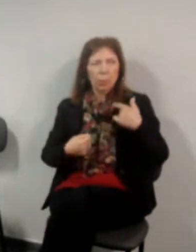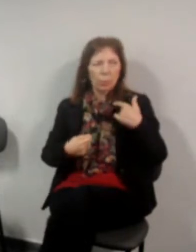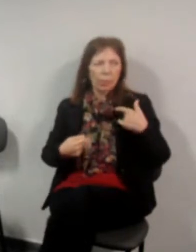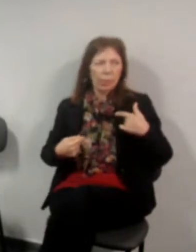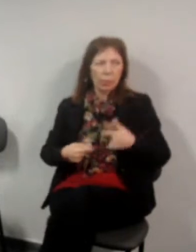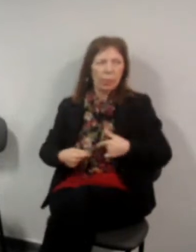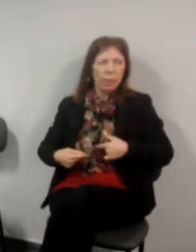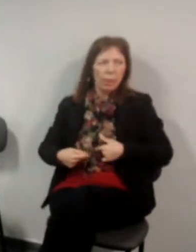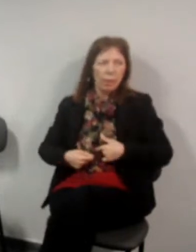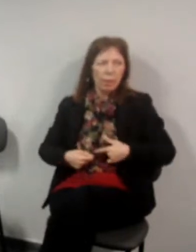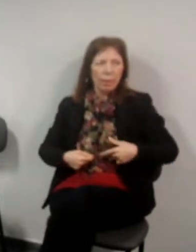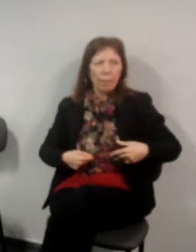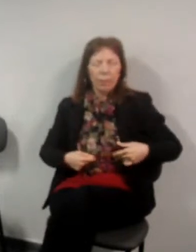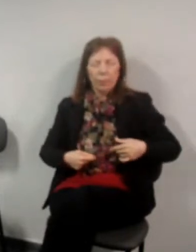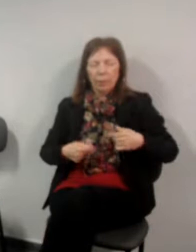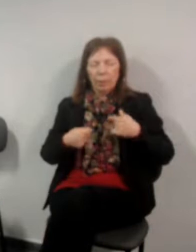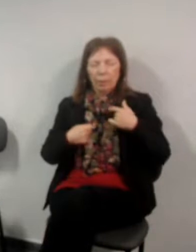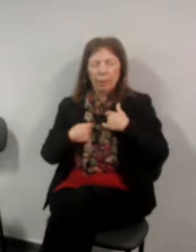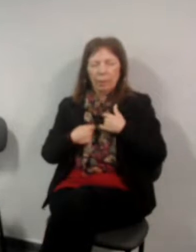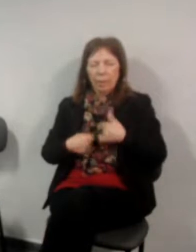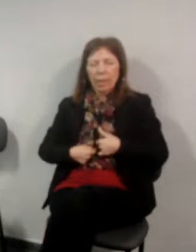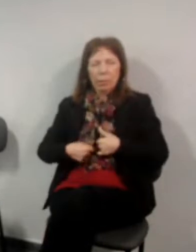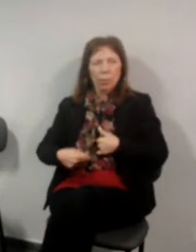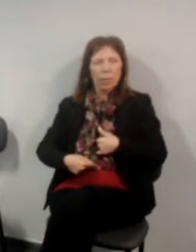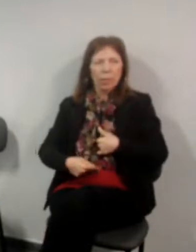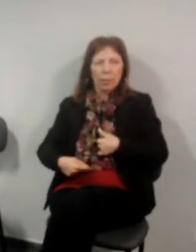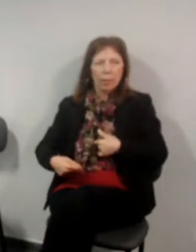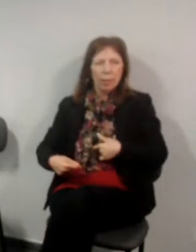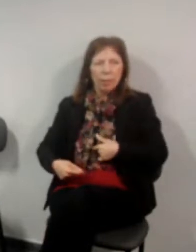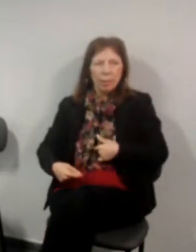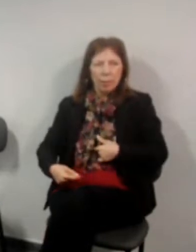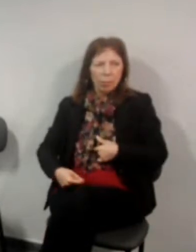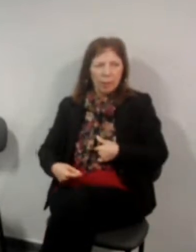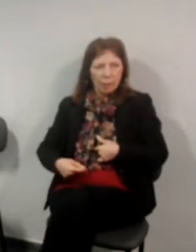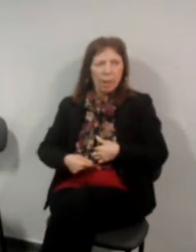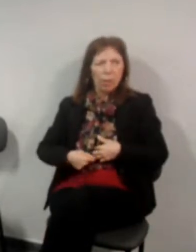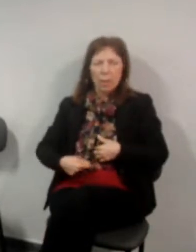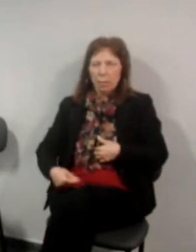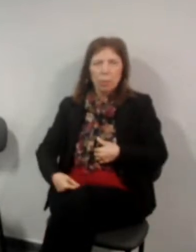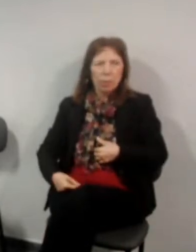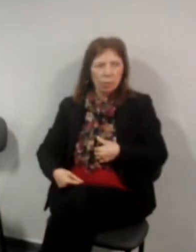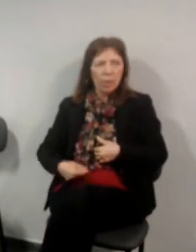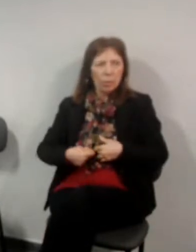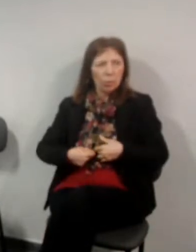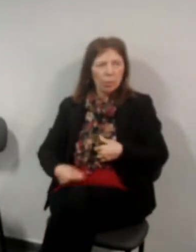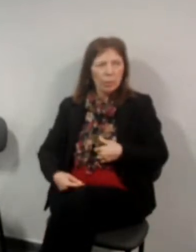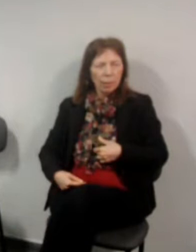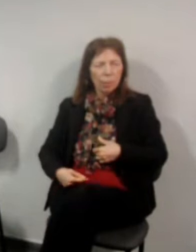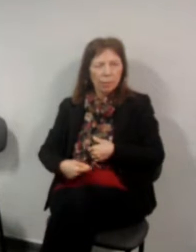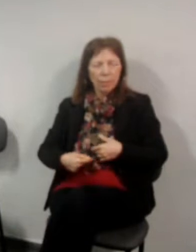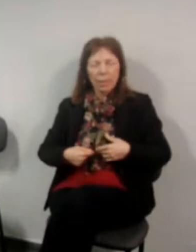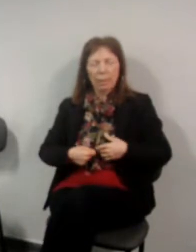né? Como, por exemplo, gástrico e E gástrico e genético são